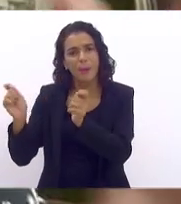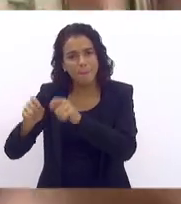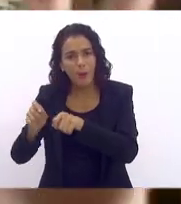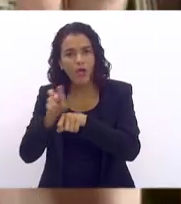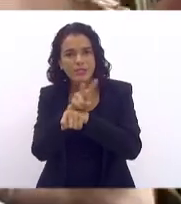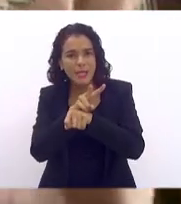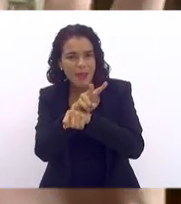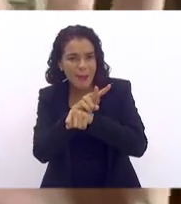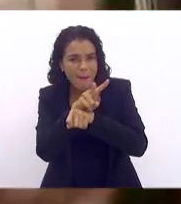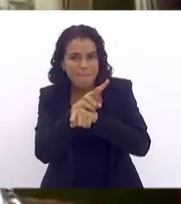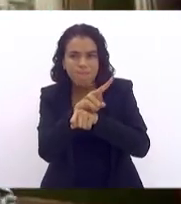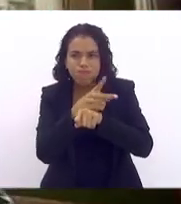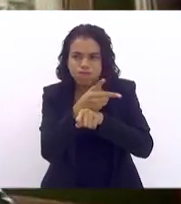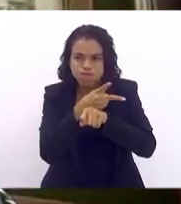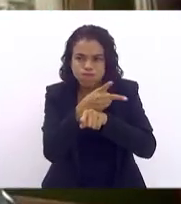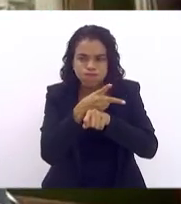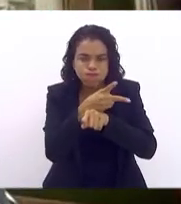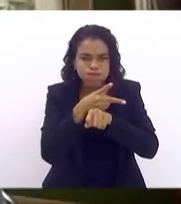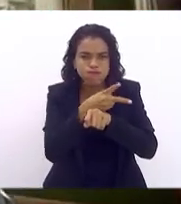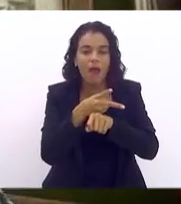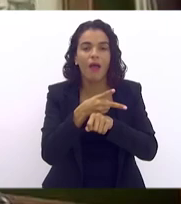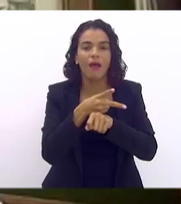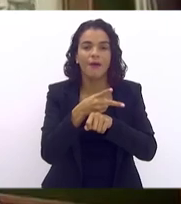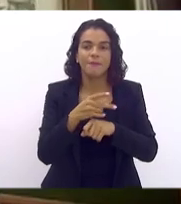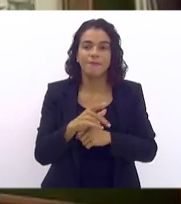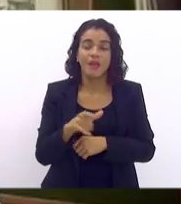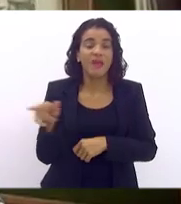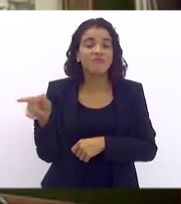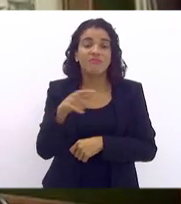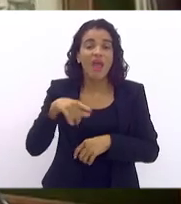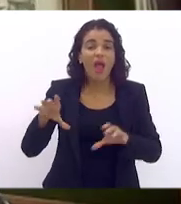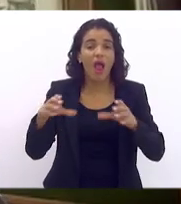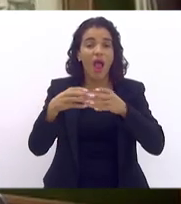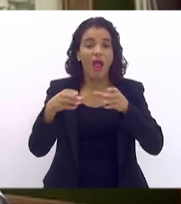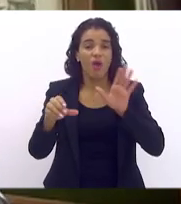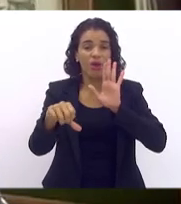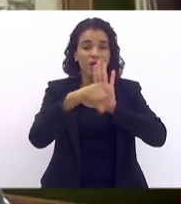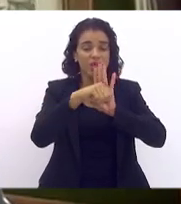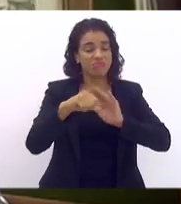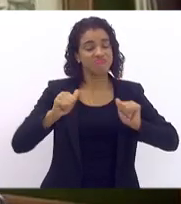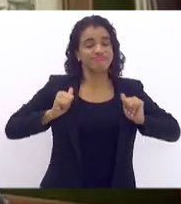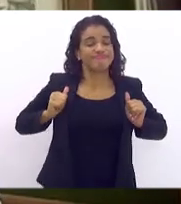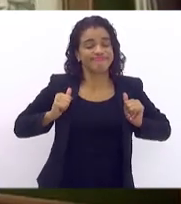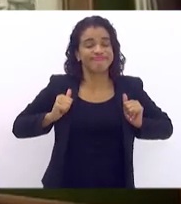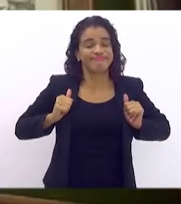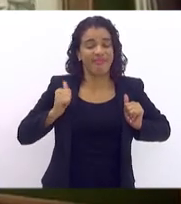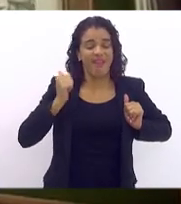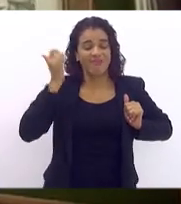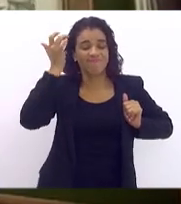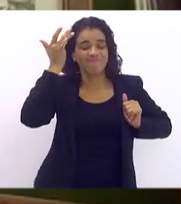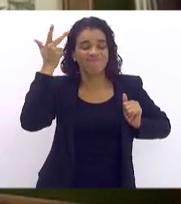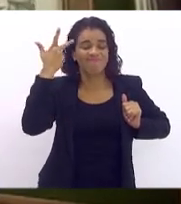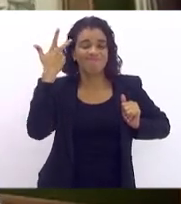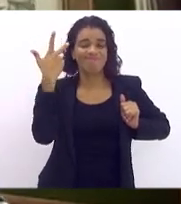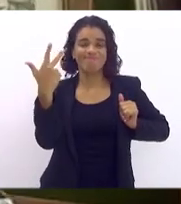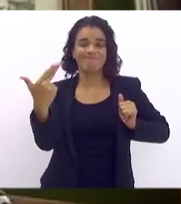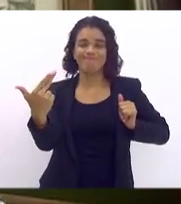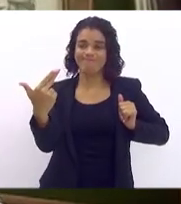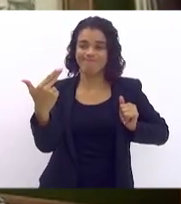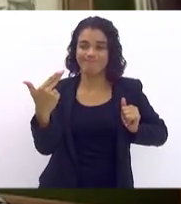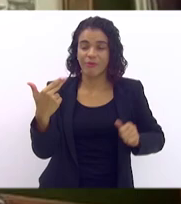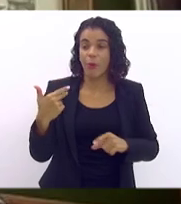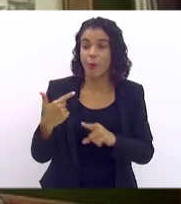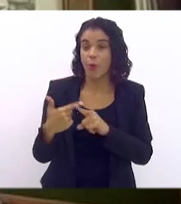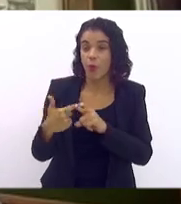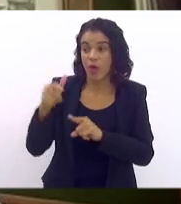rastreada. Eles estão muito confortáveis cometendo crimes. Qual é o lado bom de tudo isso?